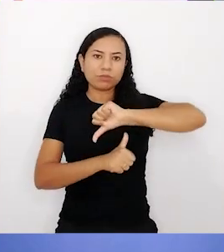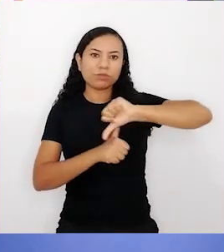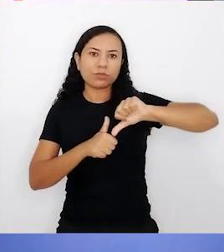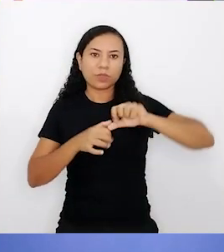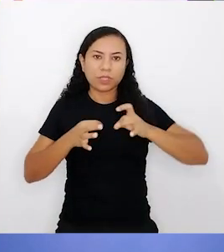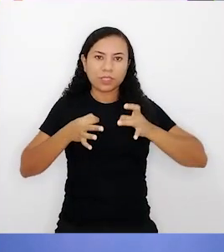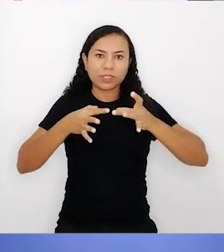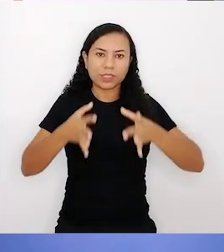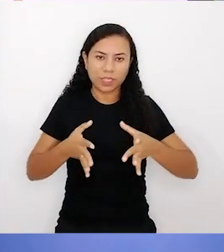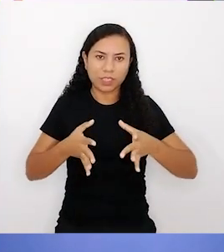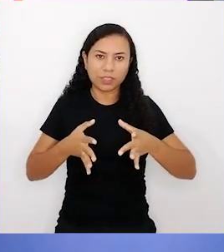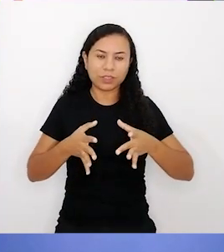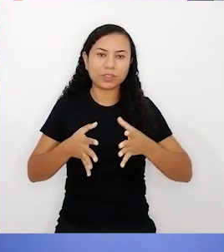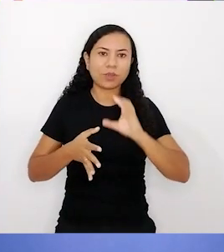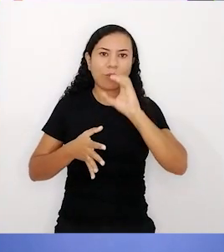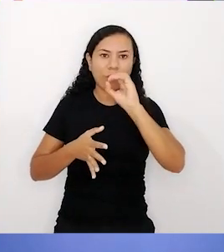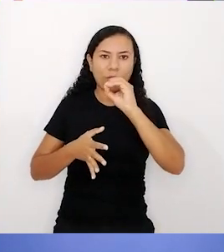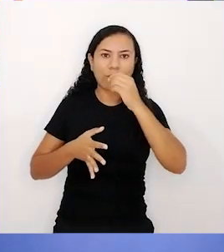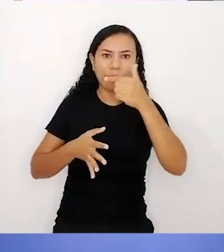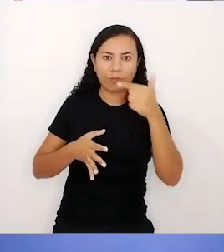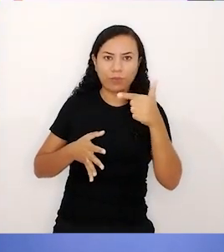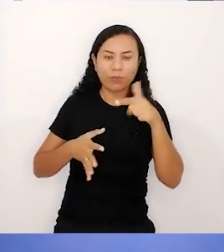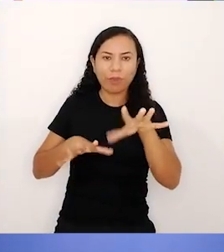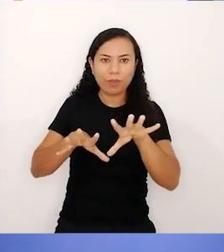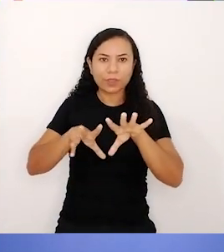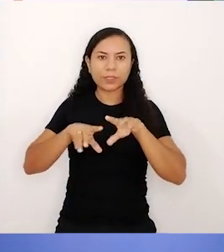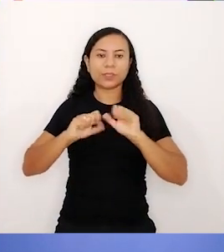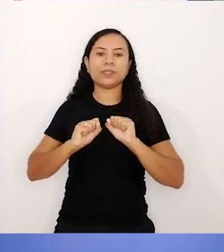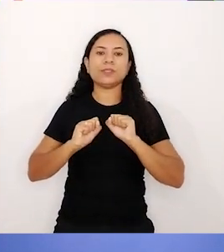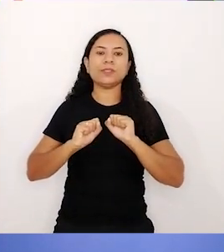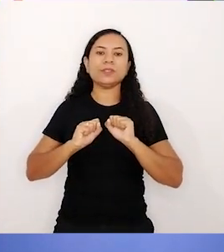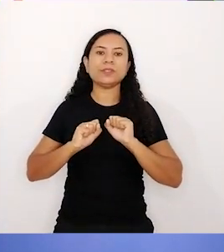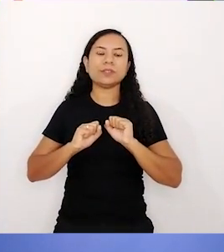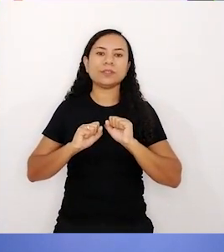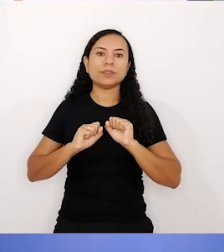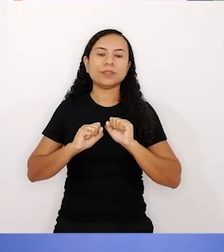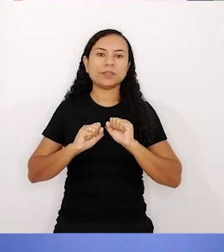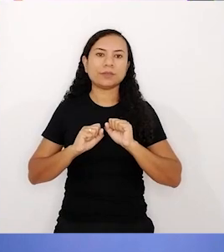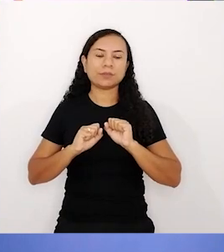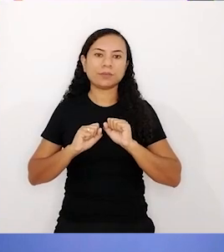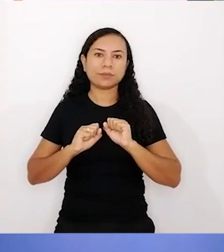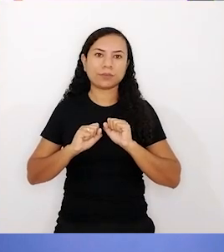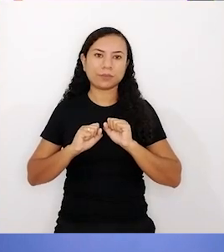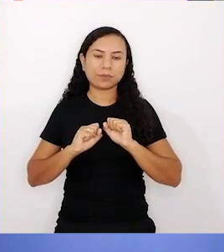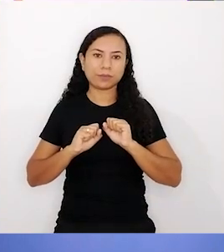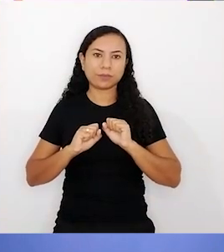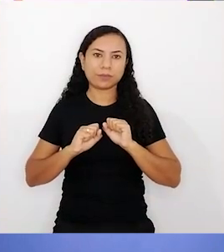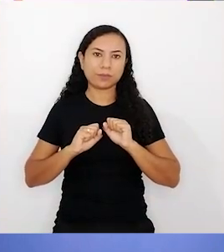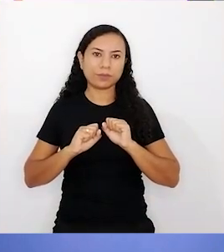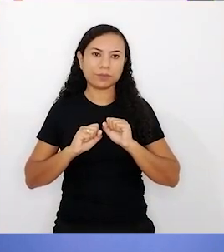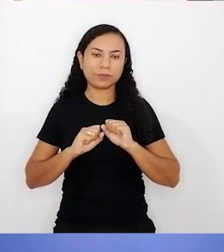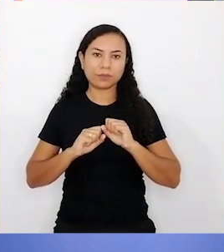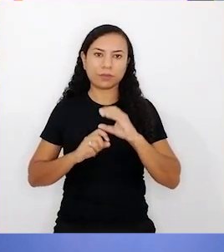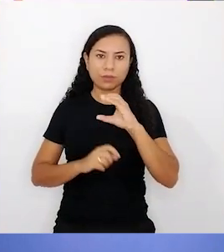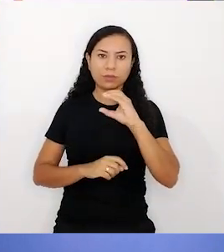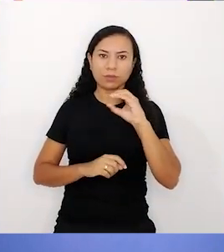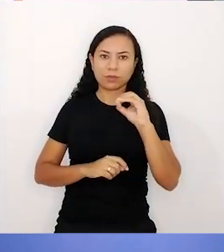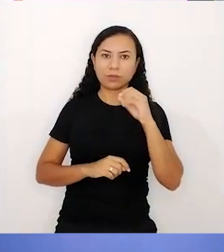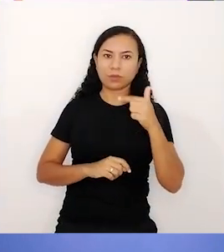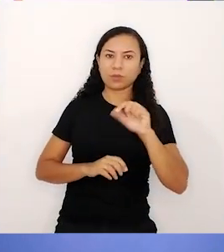carbônico, recebe o gás oxigênio e retorna para o coração, para que ele seja bombeado